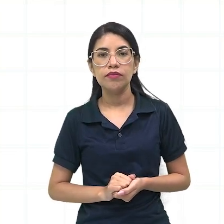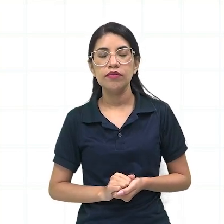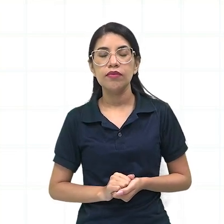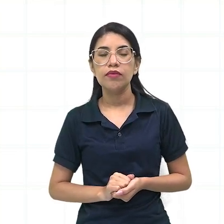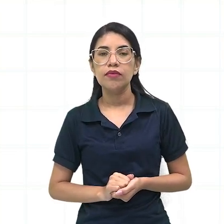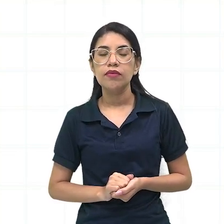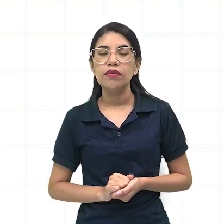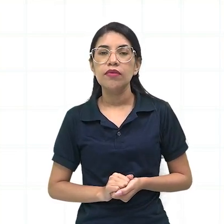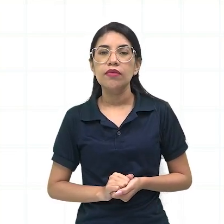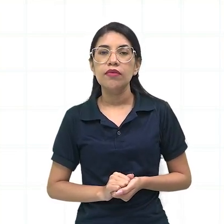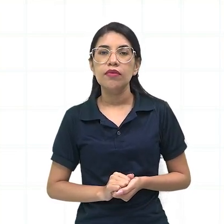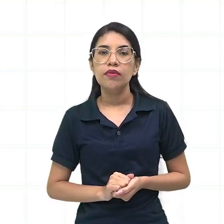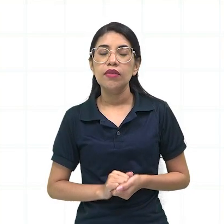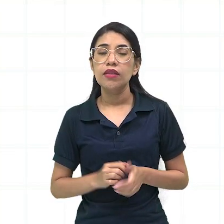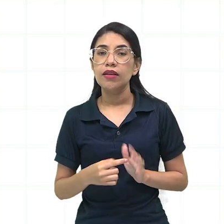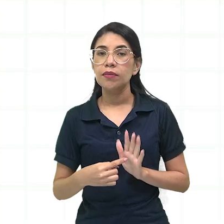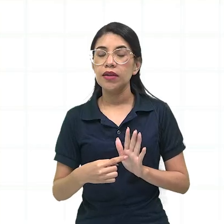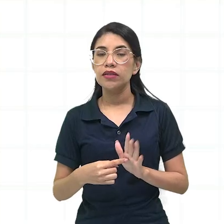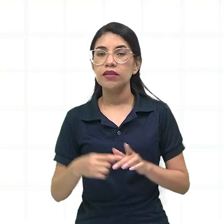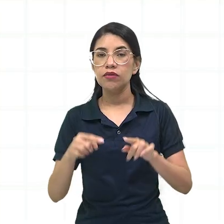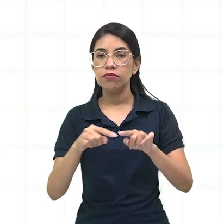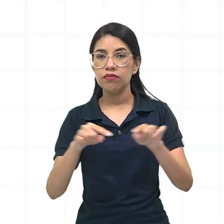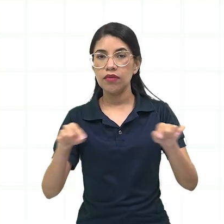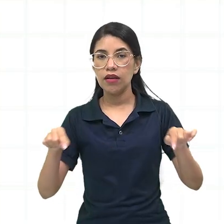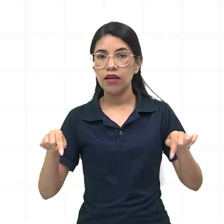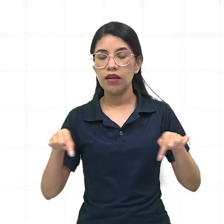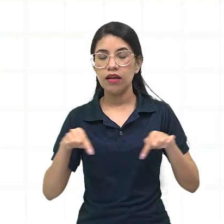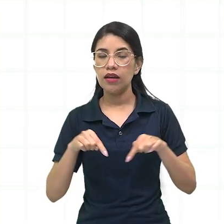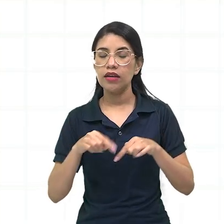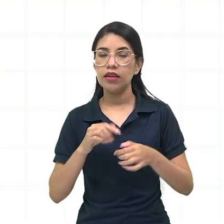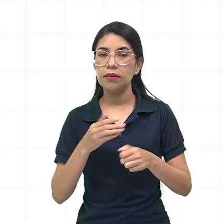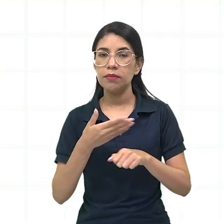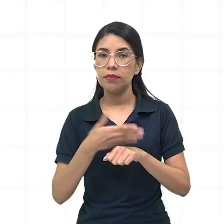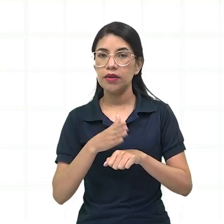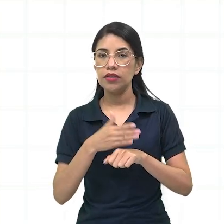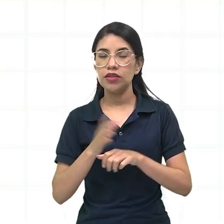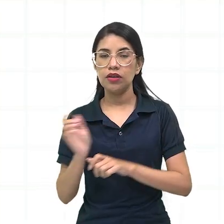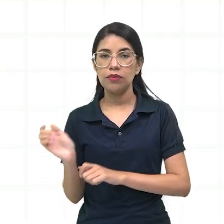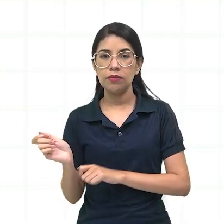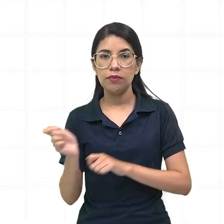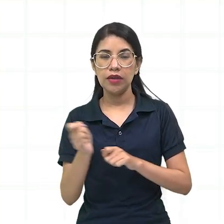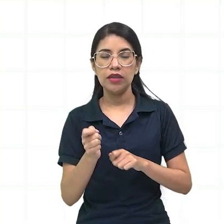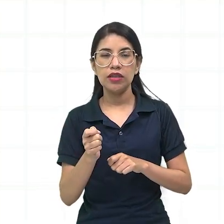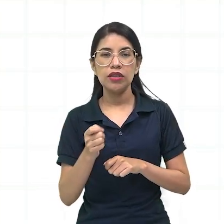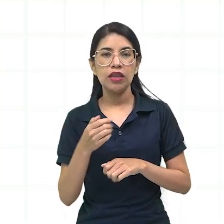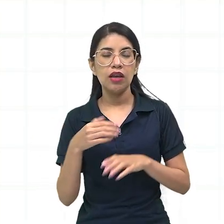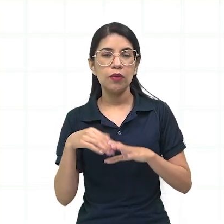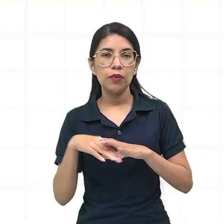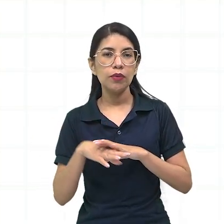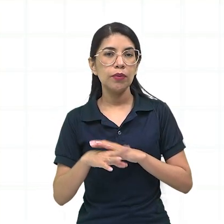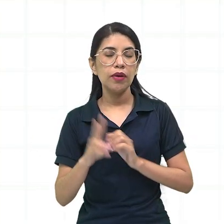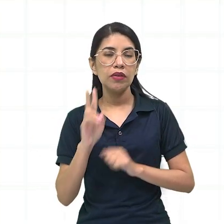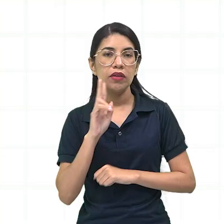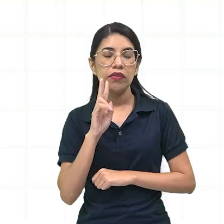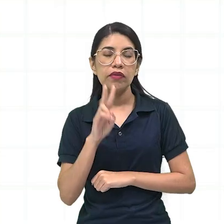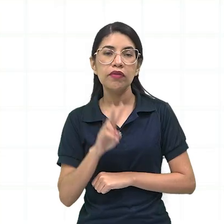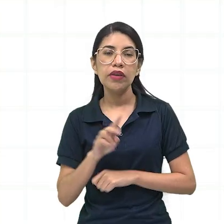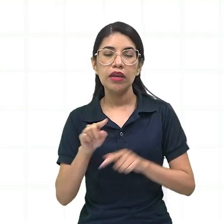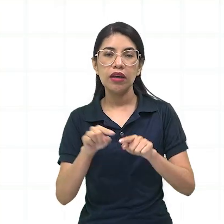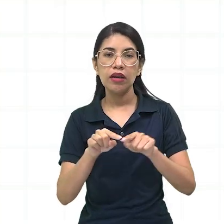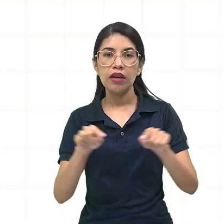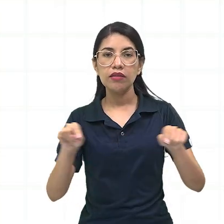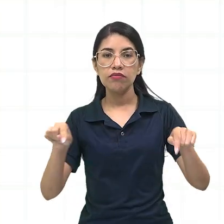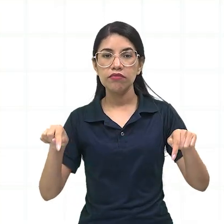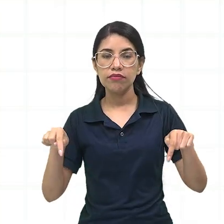uma representação de um campo de beisebol. Olha só, a gente está acostumado com aquele campo